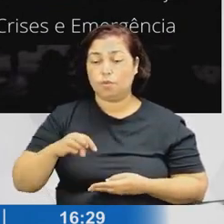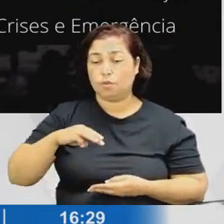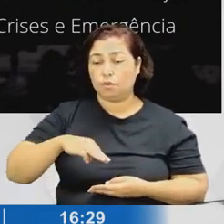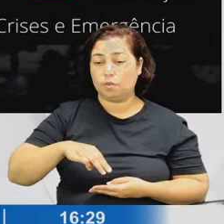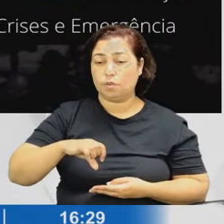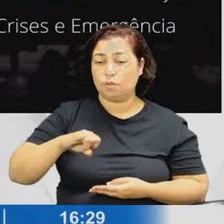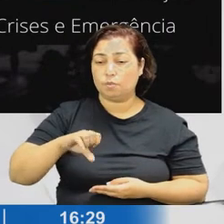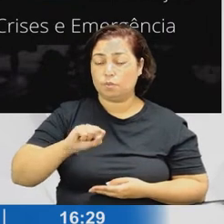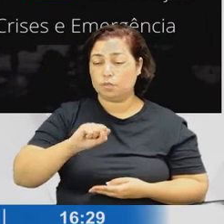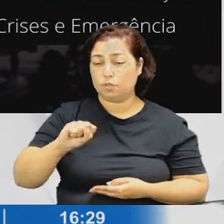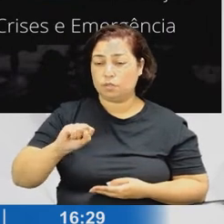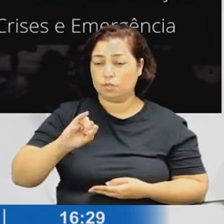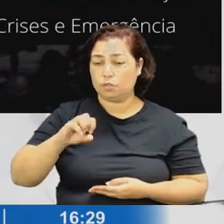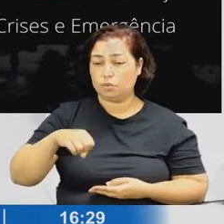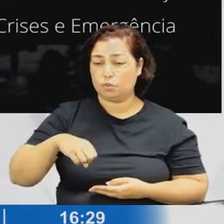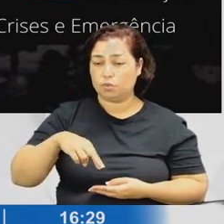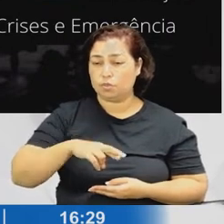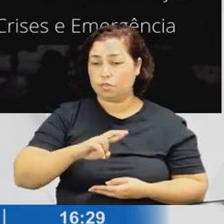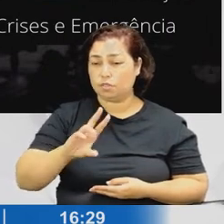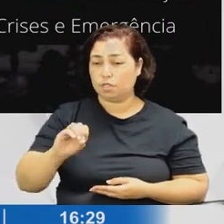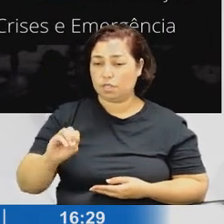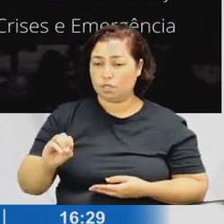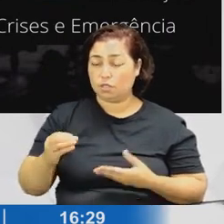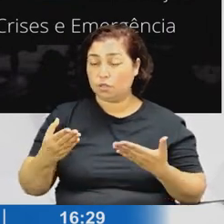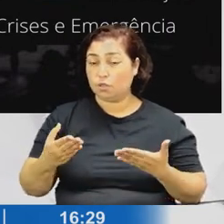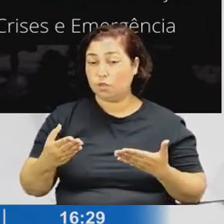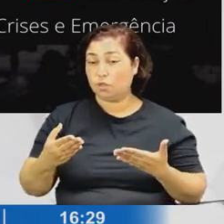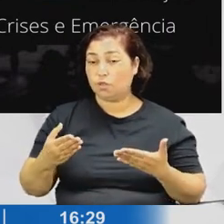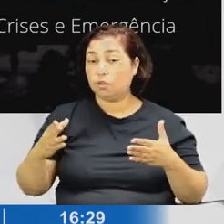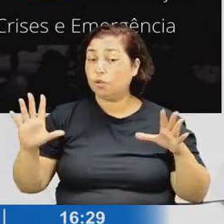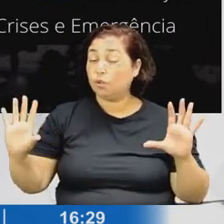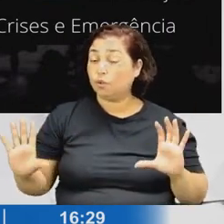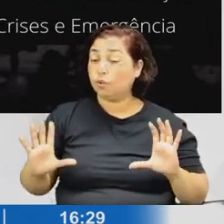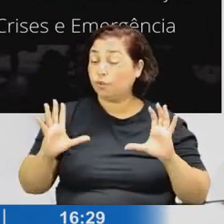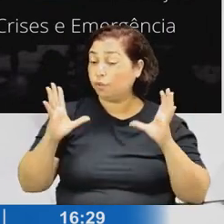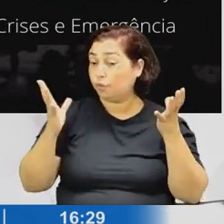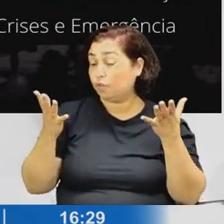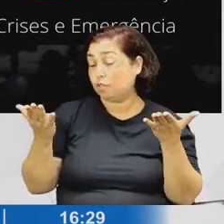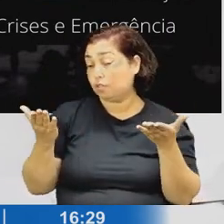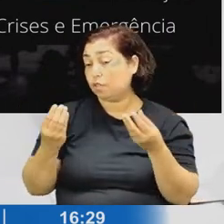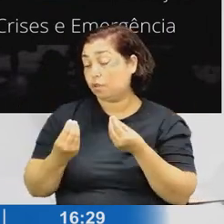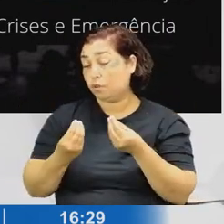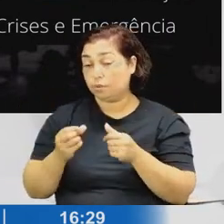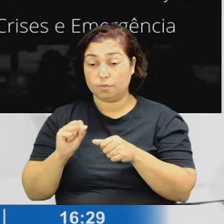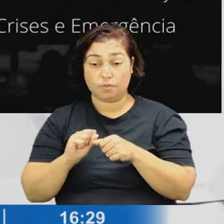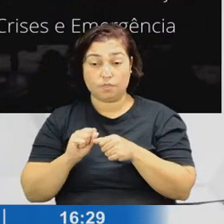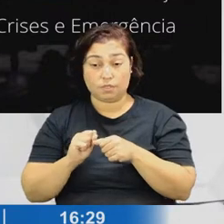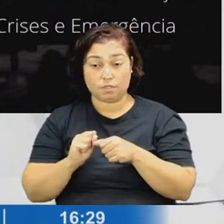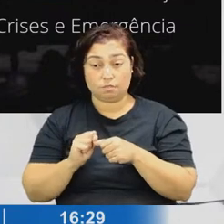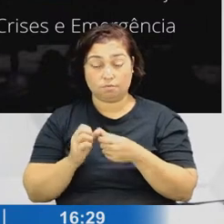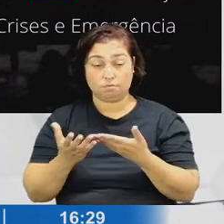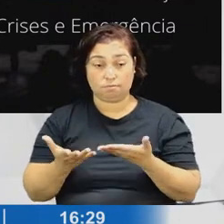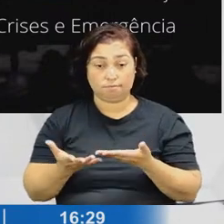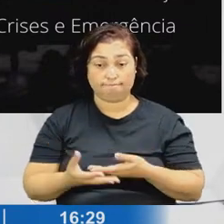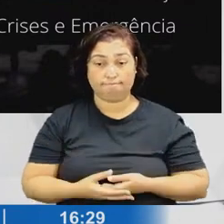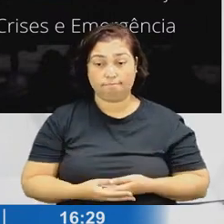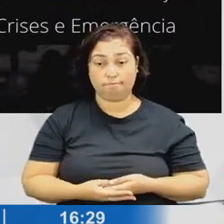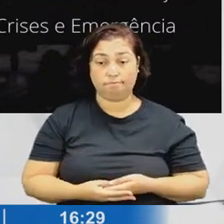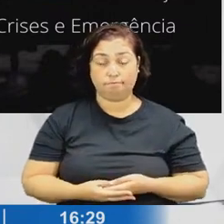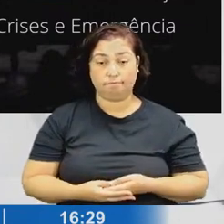Ele vai lhe dar como a questão de evento né vai que o Missionário ele gosta de